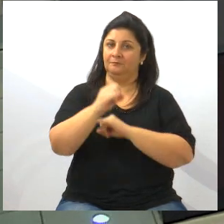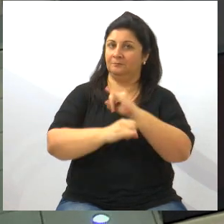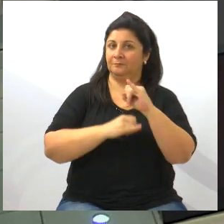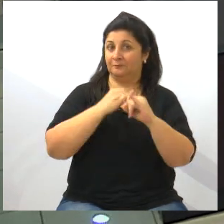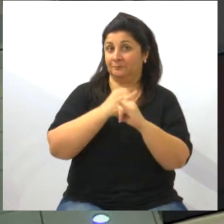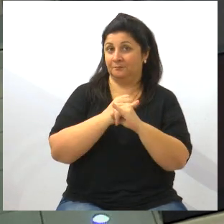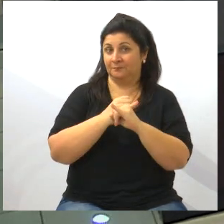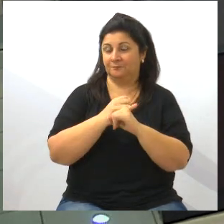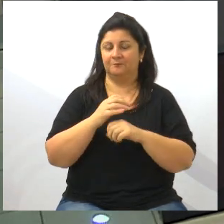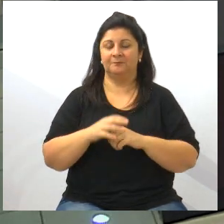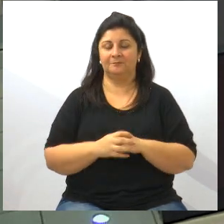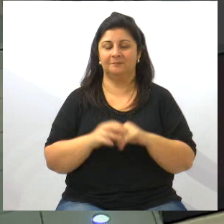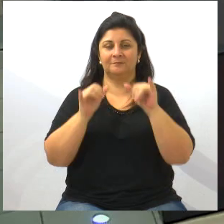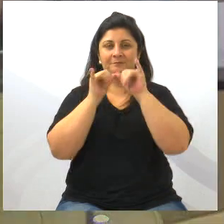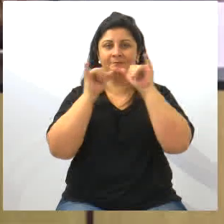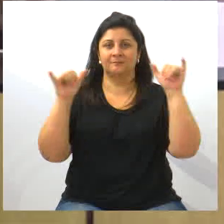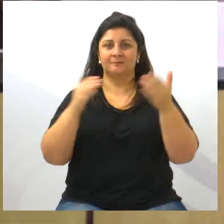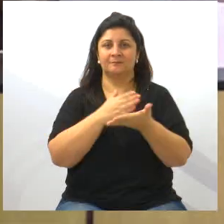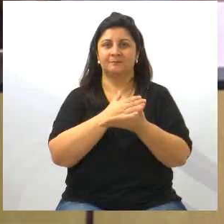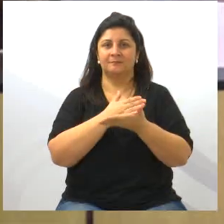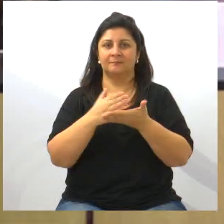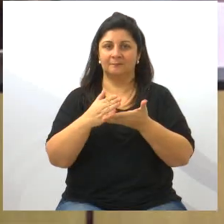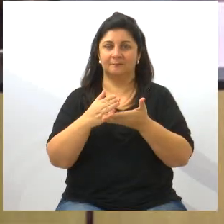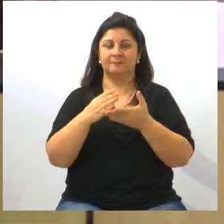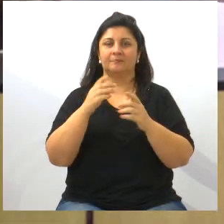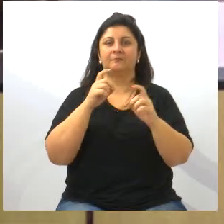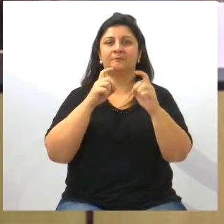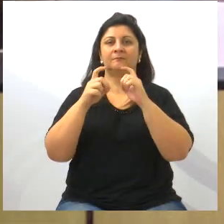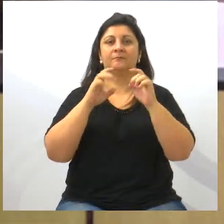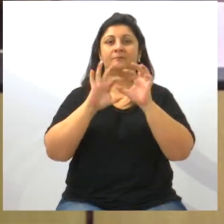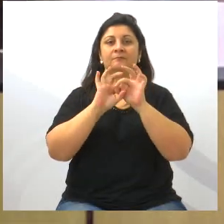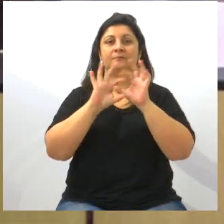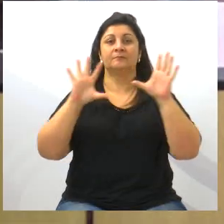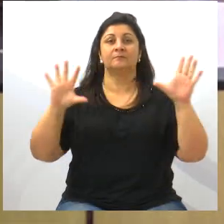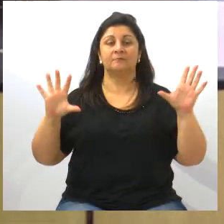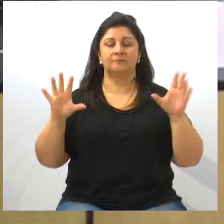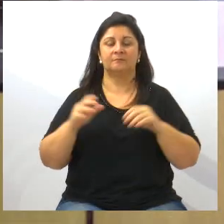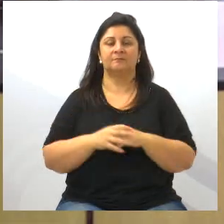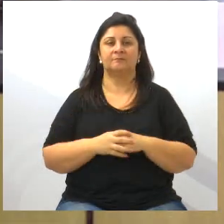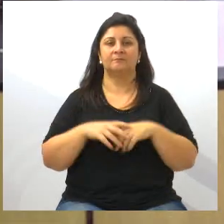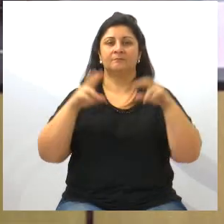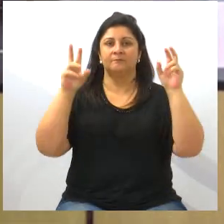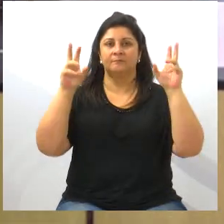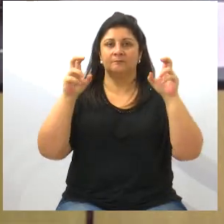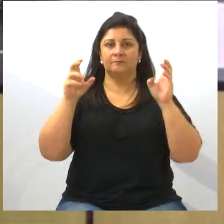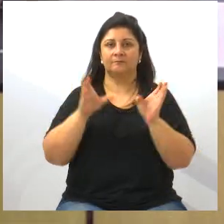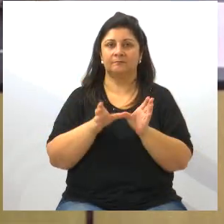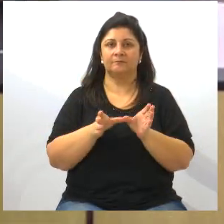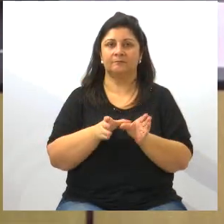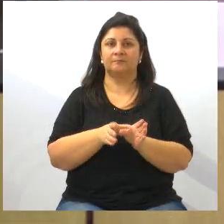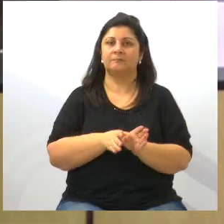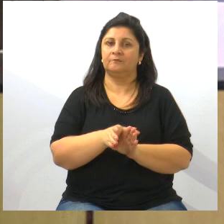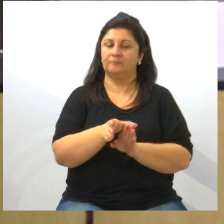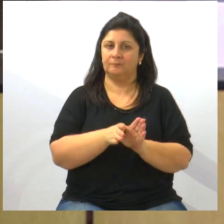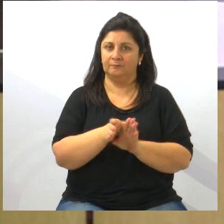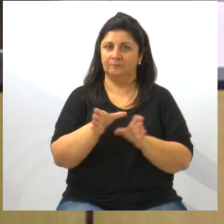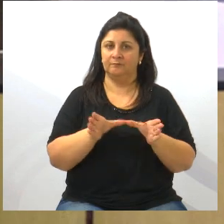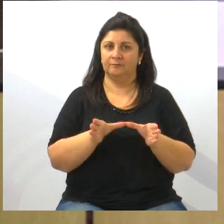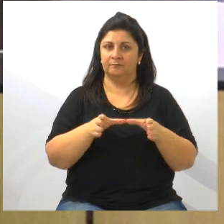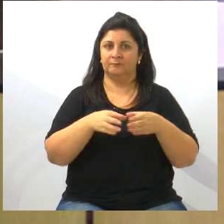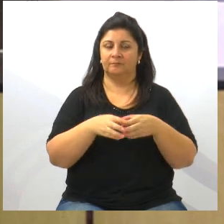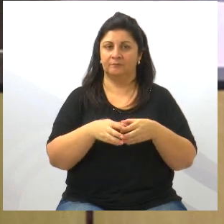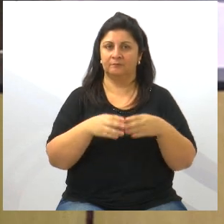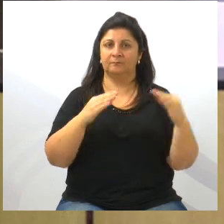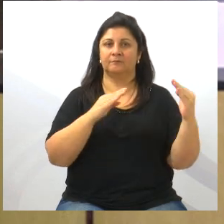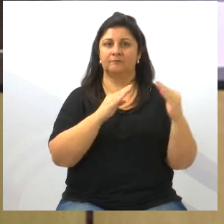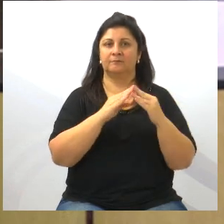internautas, declaro aberta a audiência pública destinada a tratar sobre o Conselho Municipal de